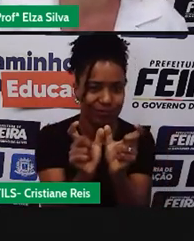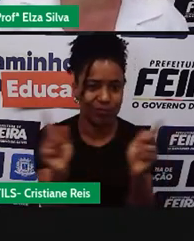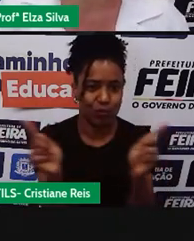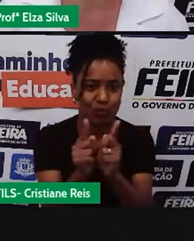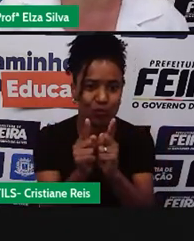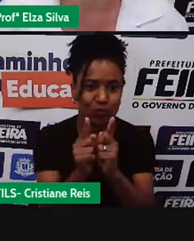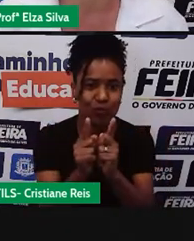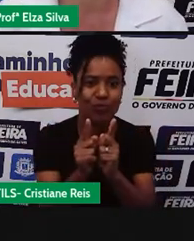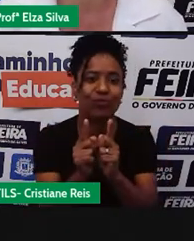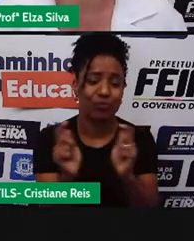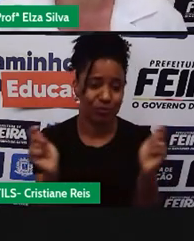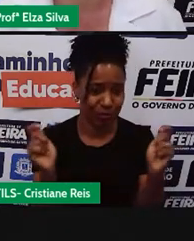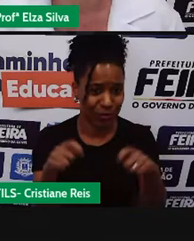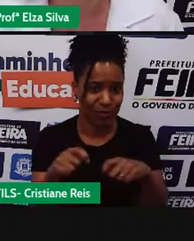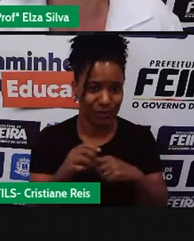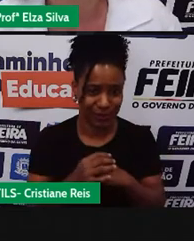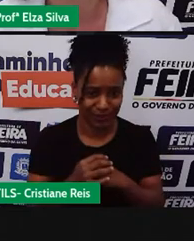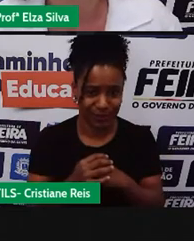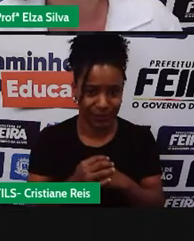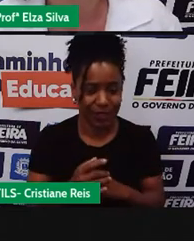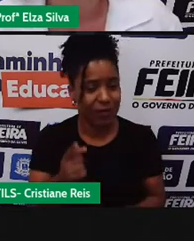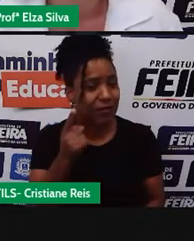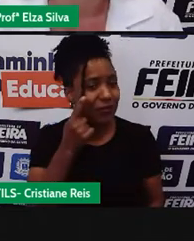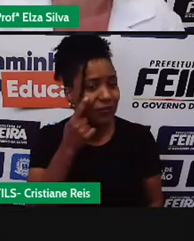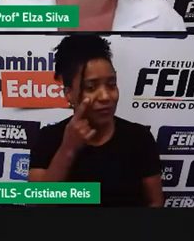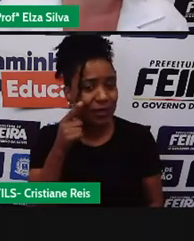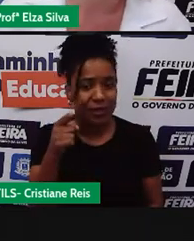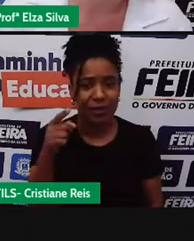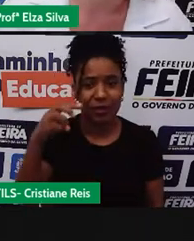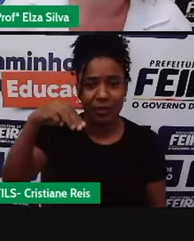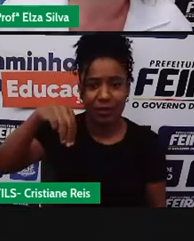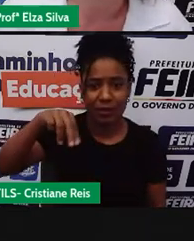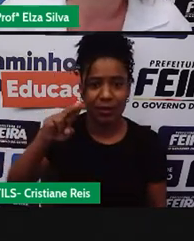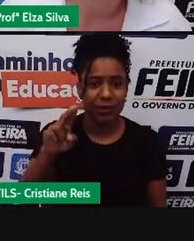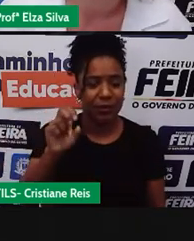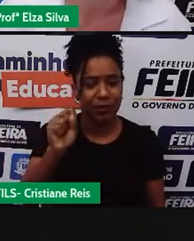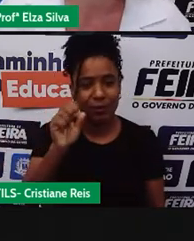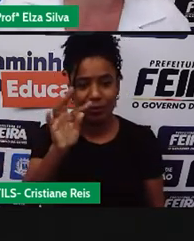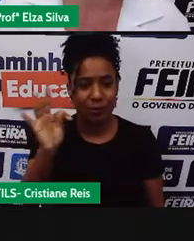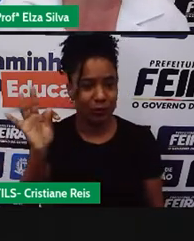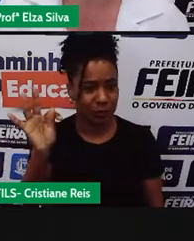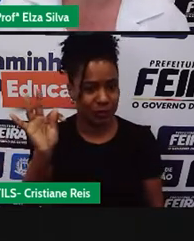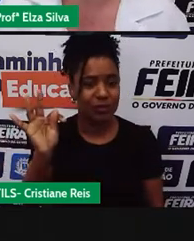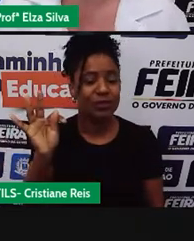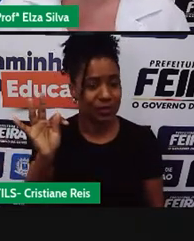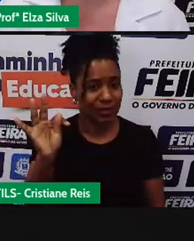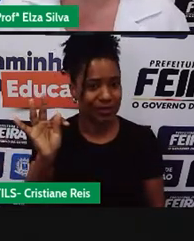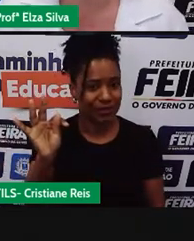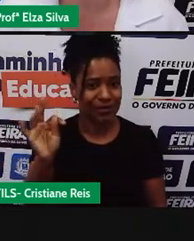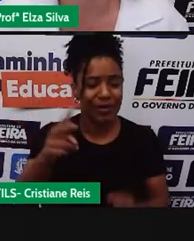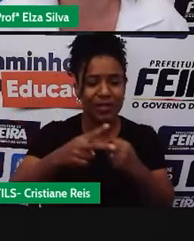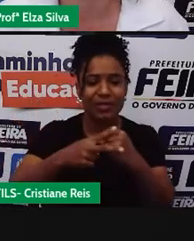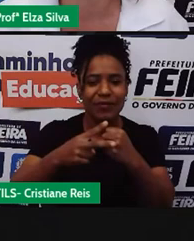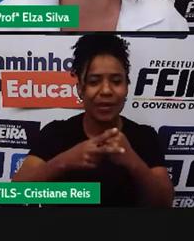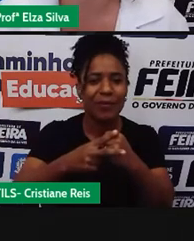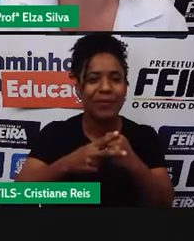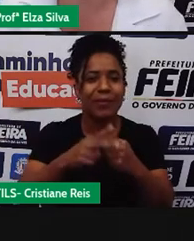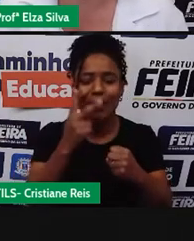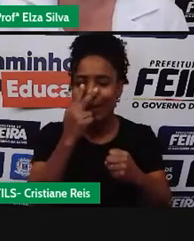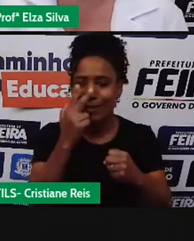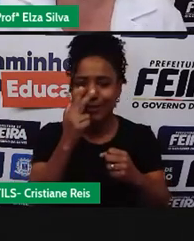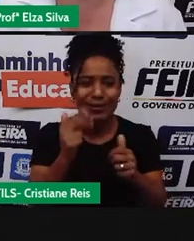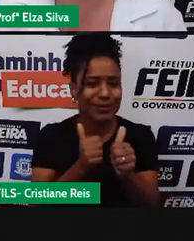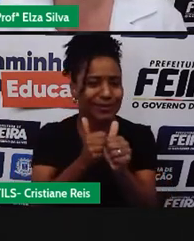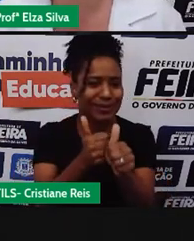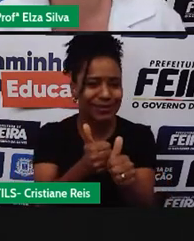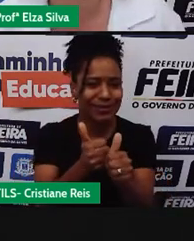Neste caso do must, o modal verb, É como se ele fosse um auxiliar, porque o